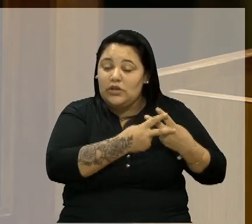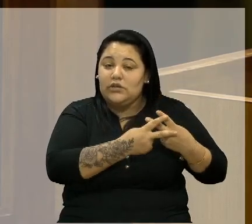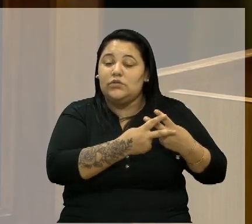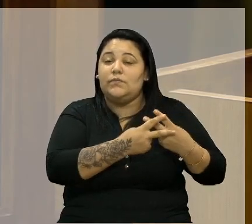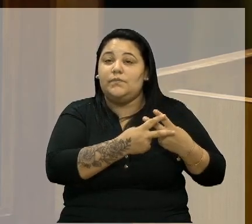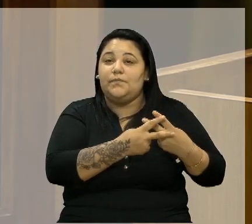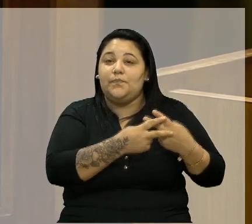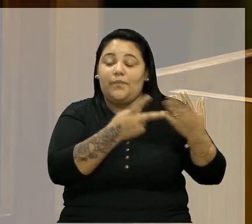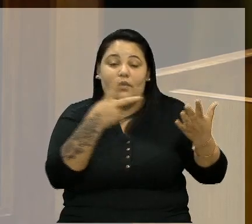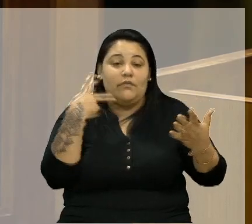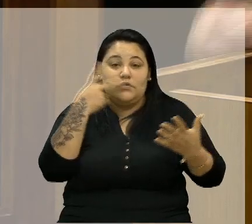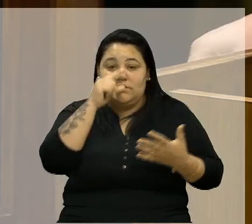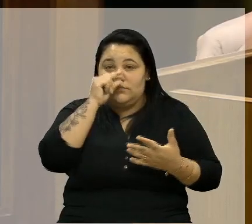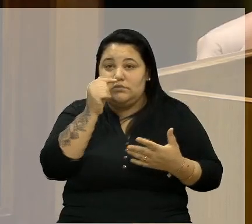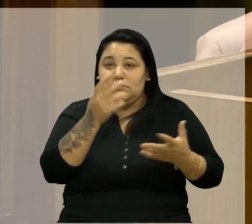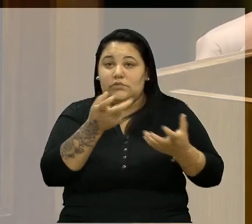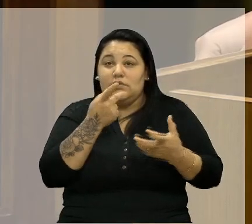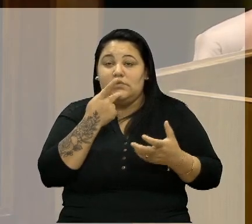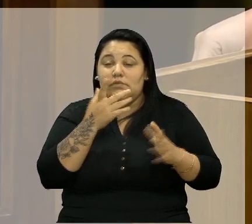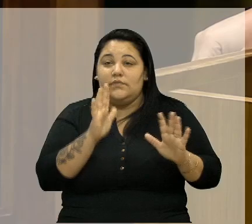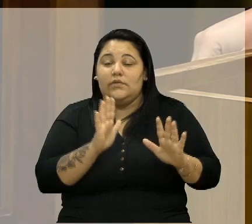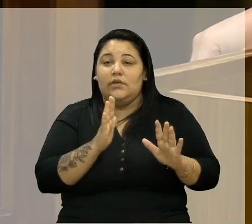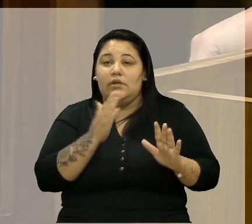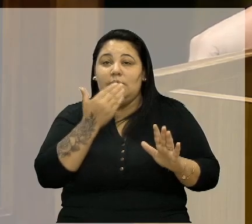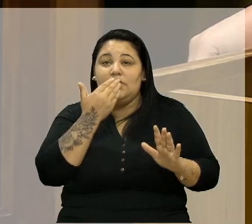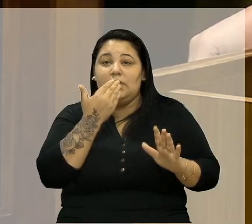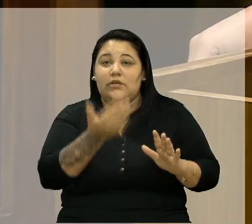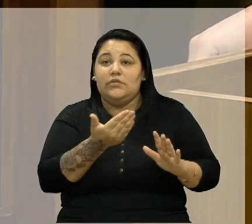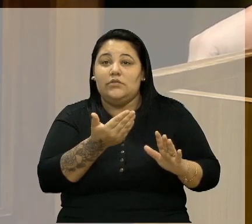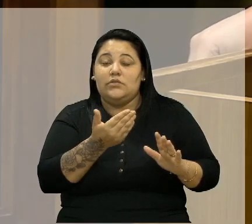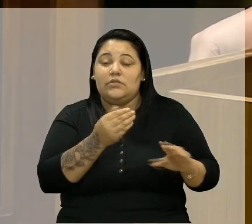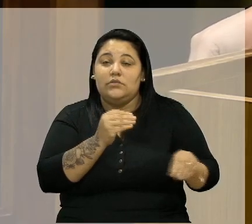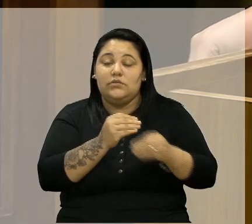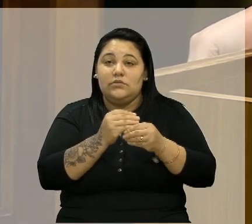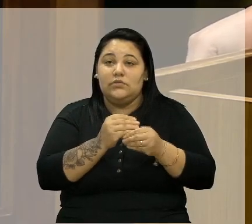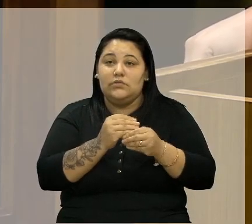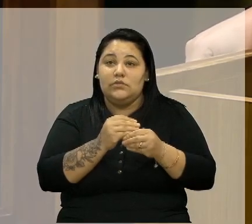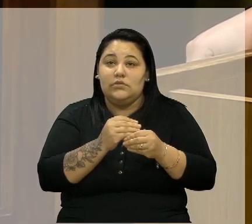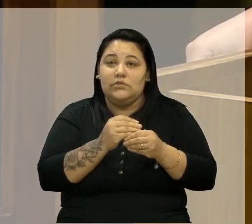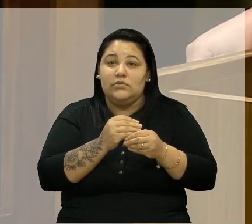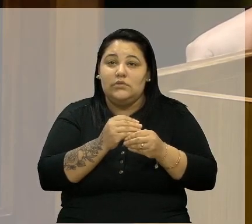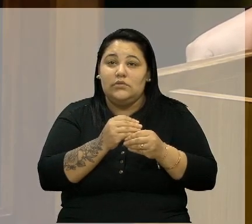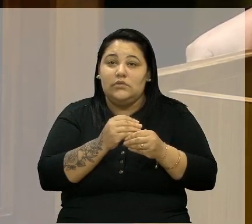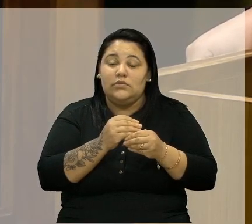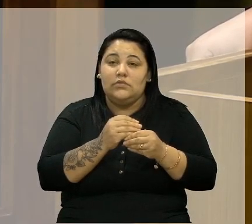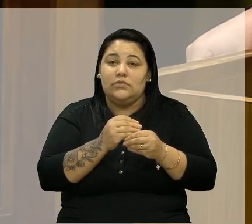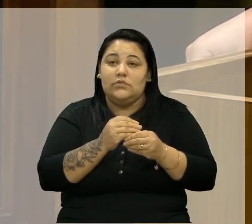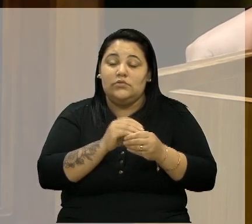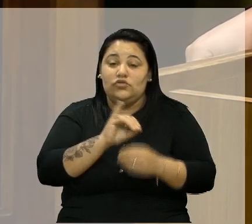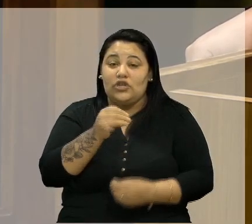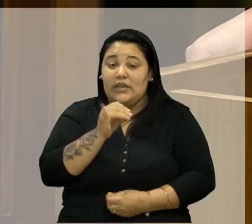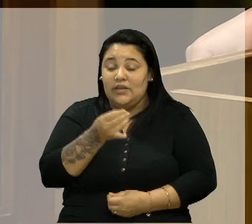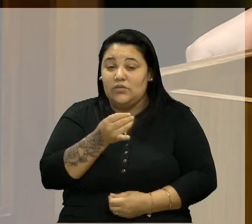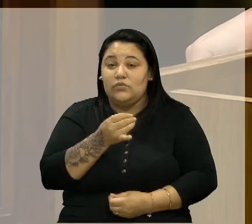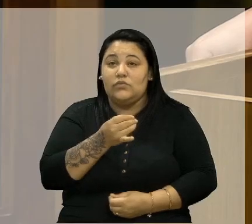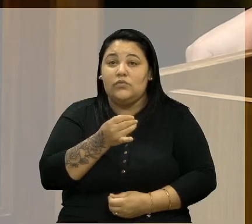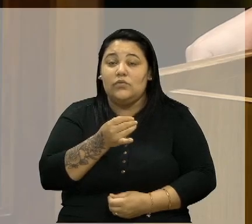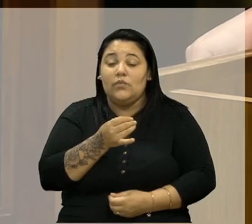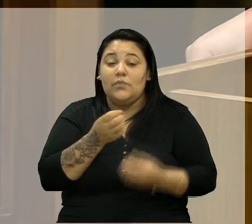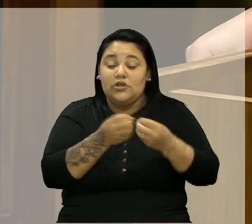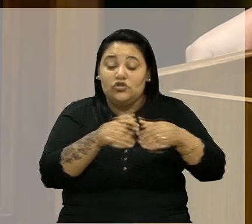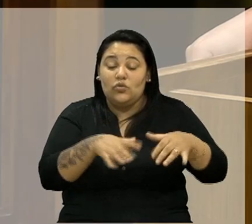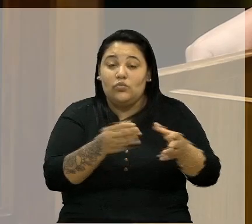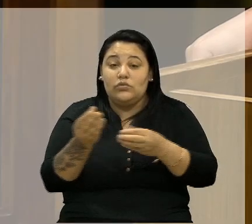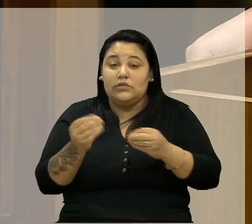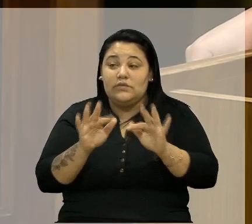vereador Sandro Fantinel, eu quero falar de 8 de janeiro, que eles adoram falar. 8 de janeiro prejudicou muitas famílias, muitas pessoas